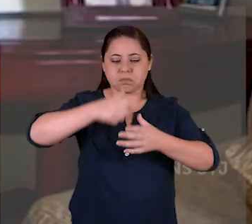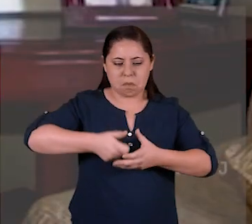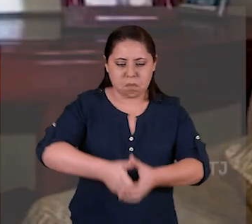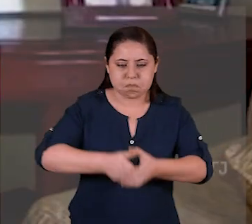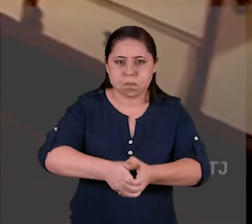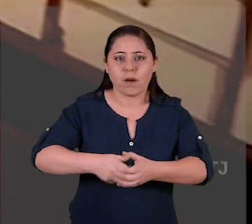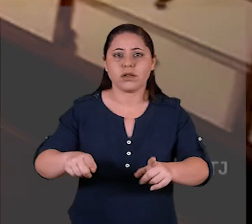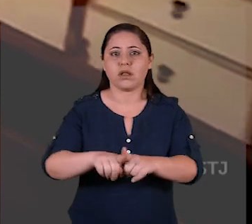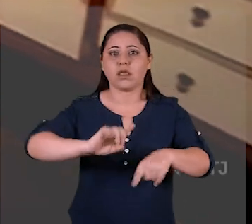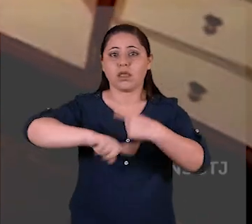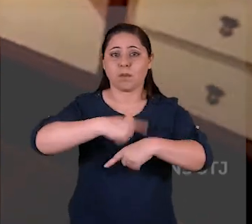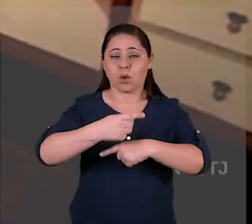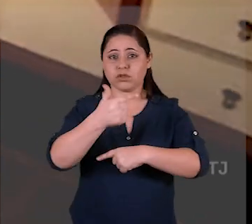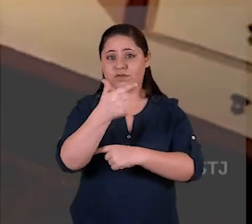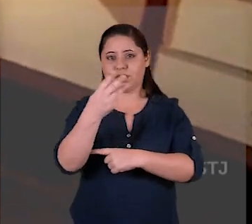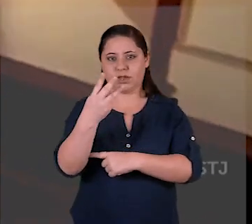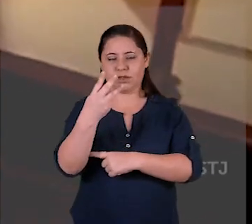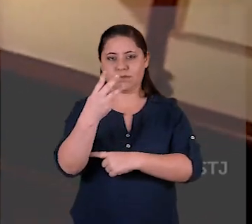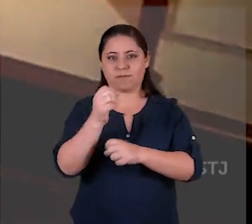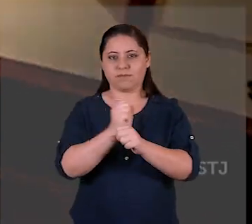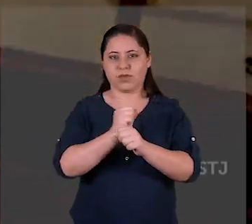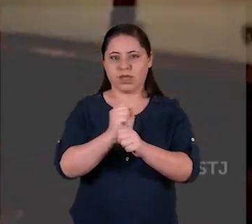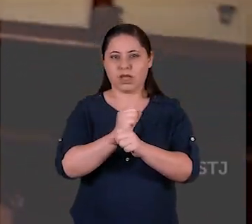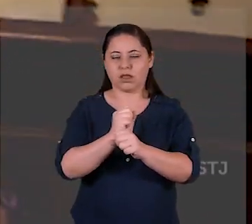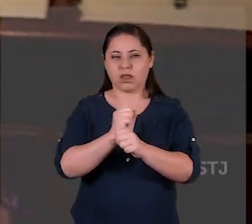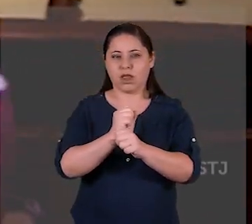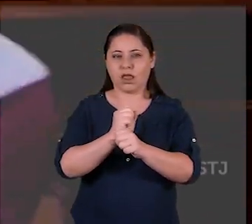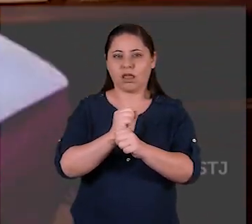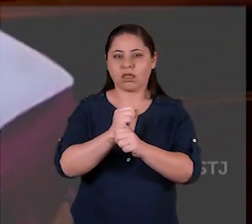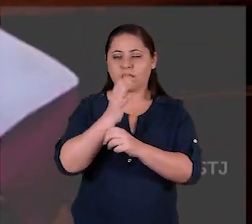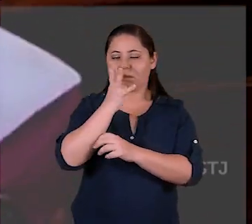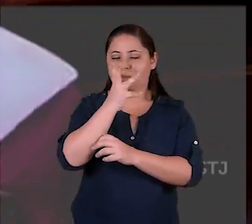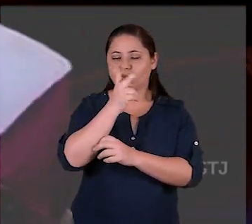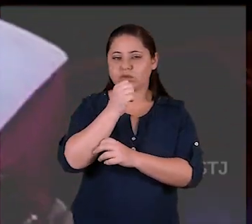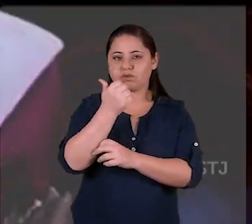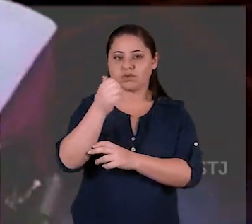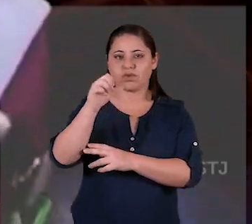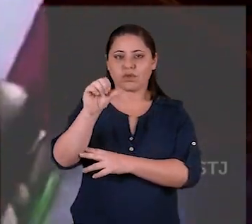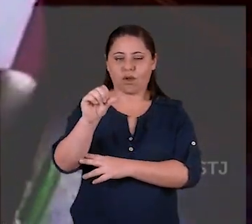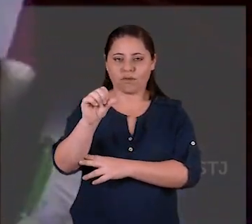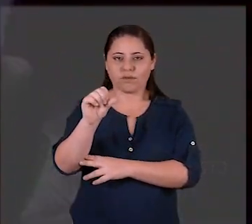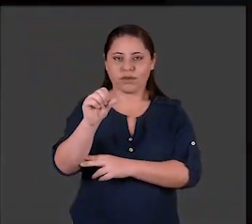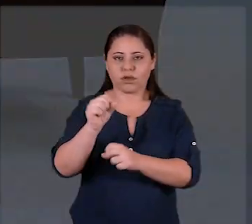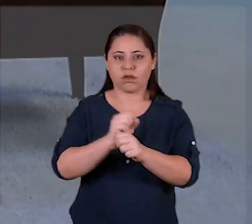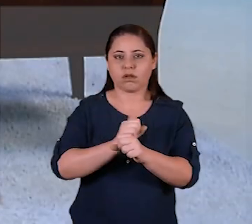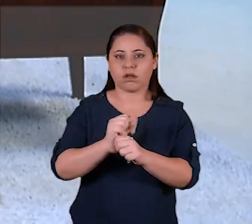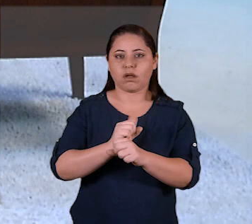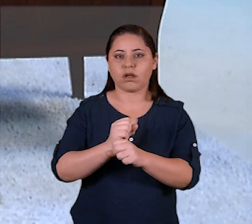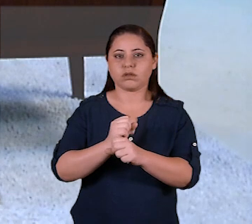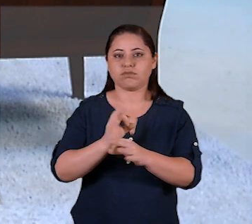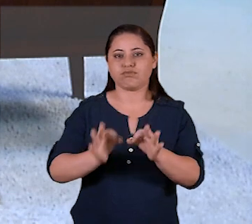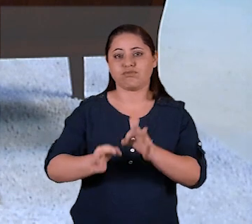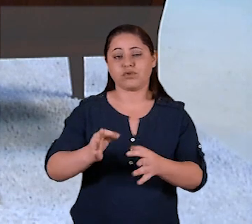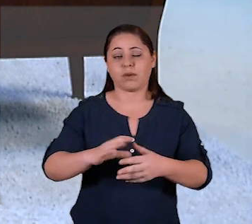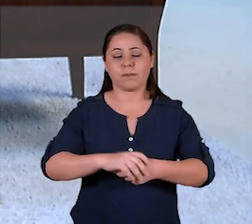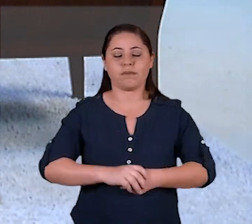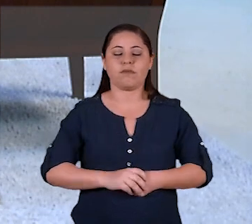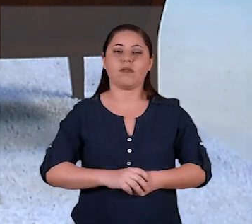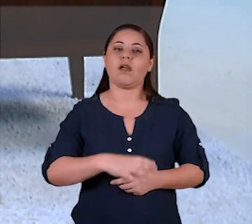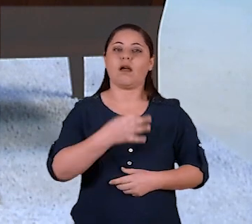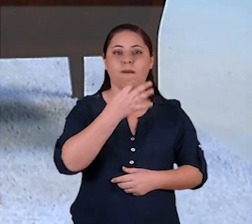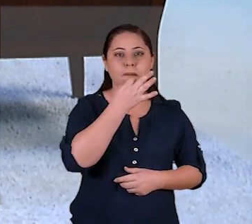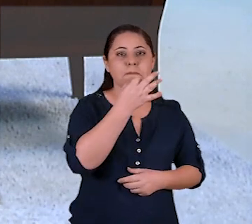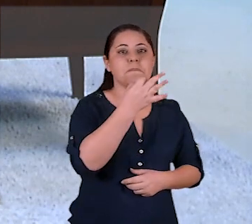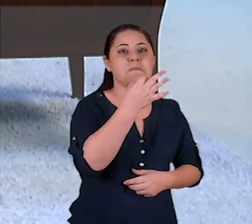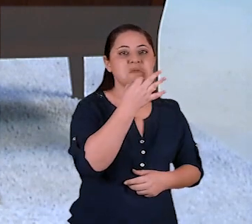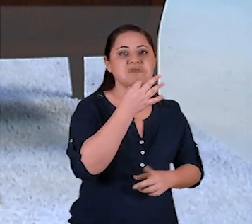após 23 anos. O agressor levou 19 anos para ser punido. Bom, tá aí a opinião de muitas